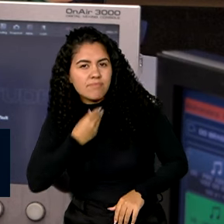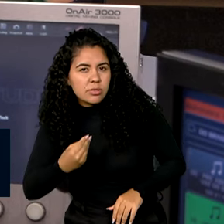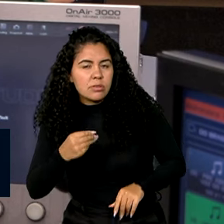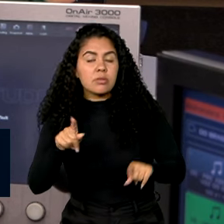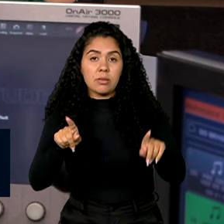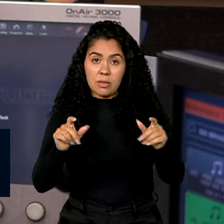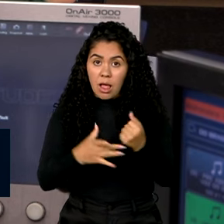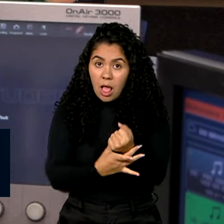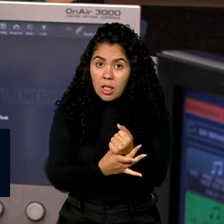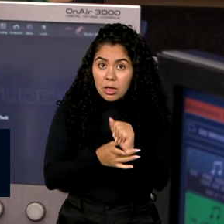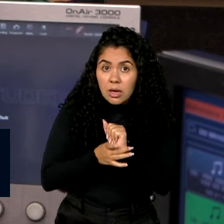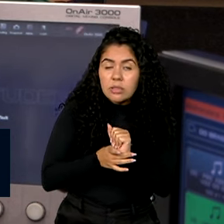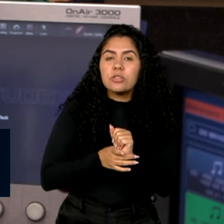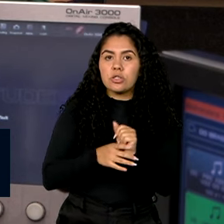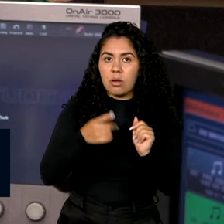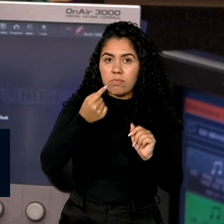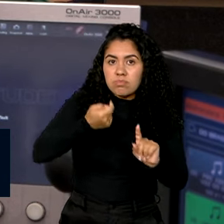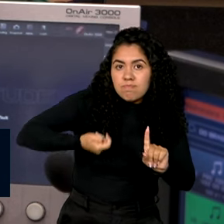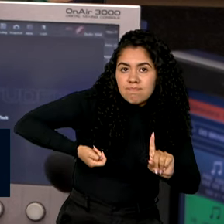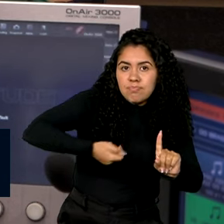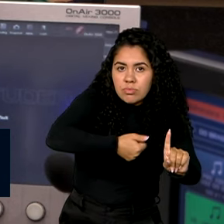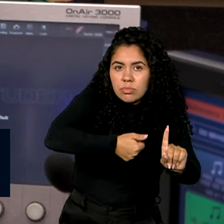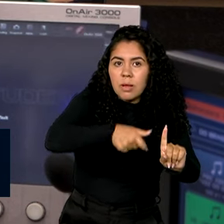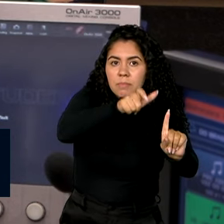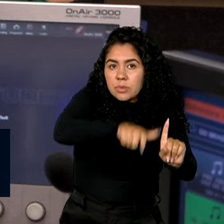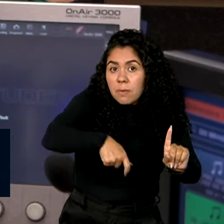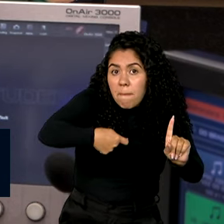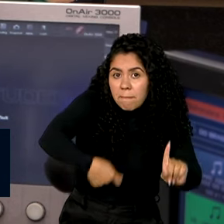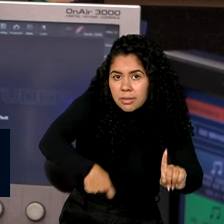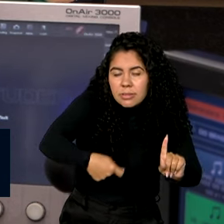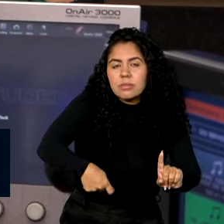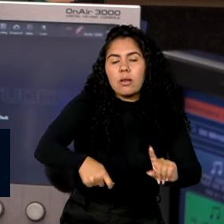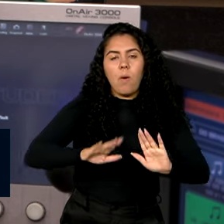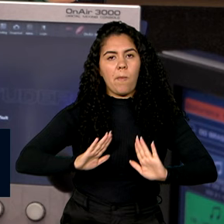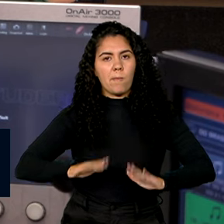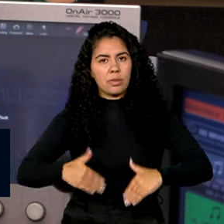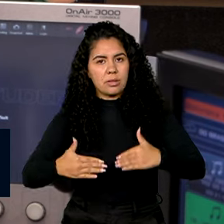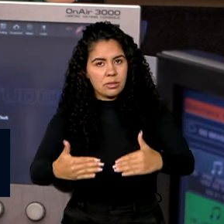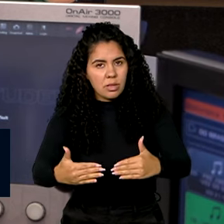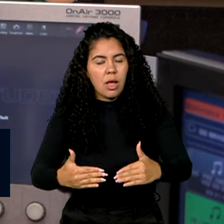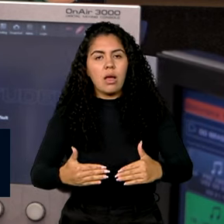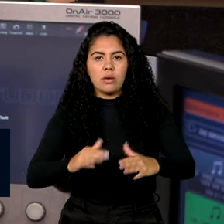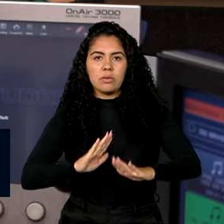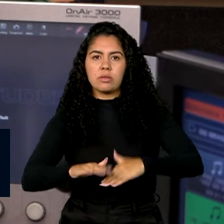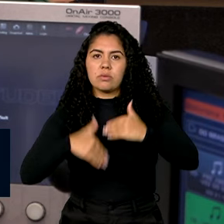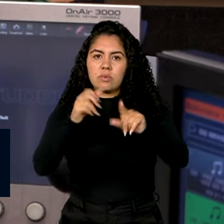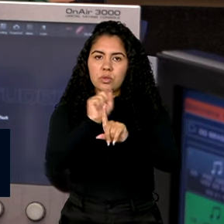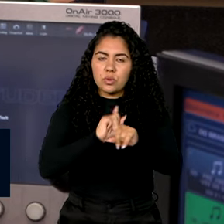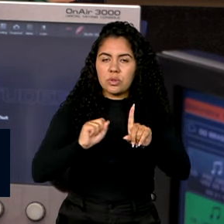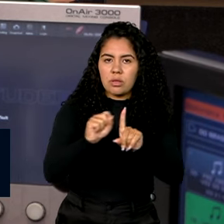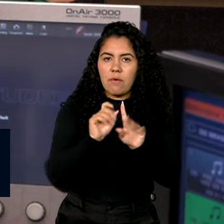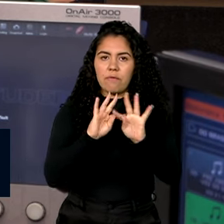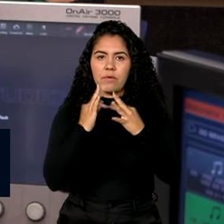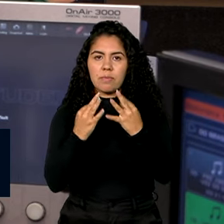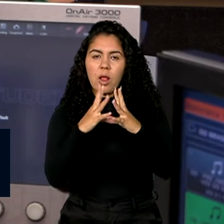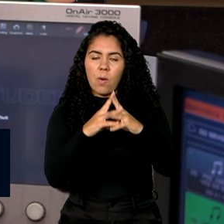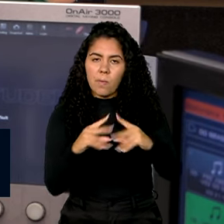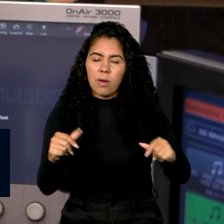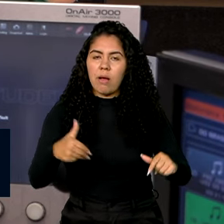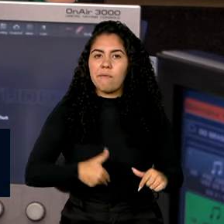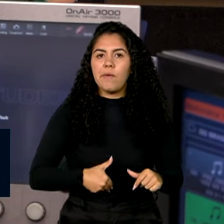a quem realmente precisa o Ministério do Desenvolvimento e assistência social família e combate à fome mudou o período para